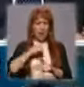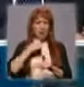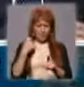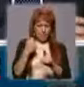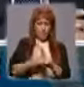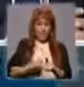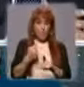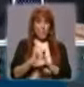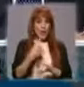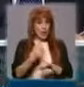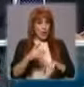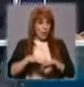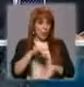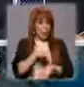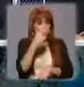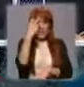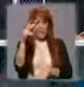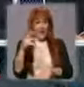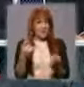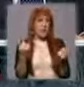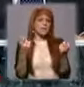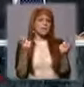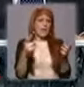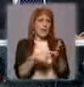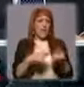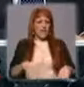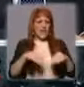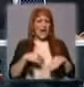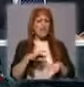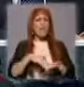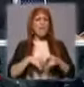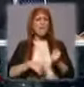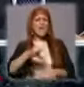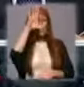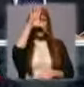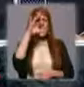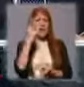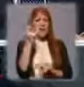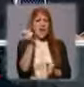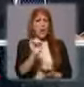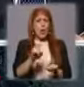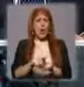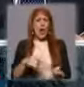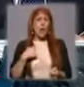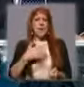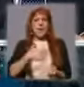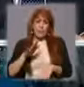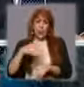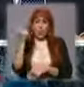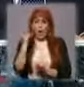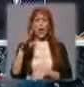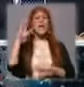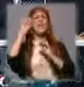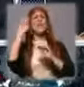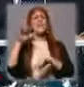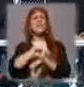como digo, é quase uma doença crónica a falta de camas. Não o fez porque não tem dinheiro ou por falta de vontade? Não, porque não tem dinheiro, seguramente. Em relação à formação, temos